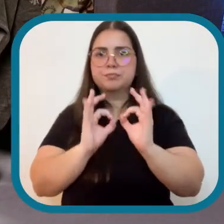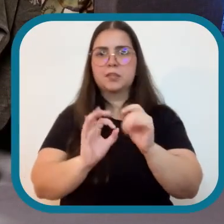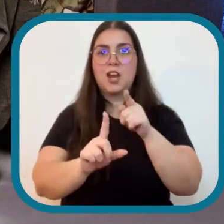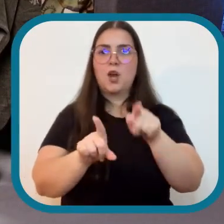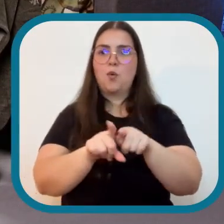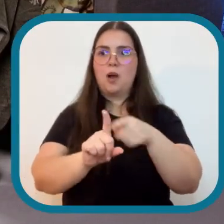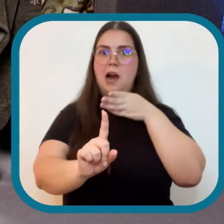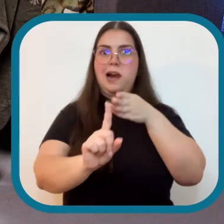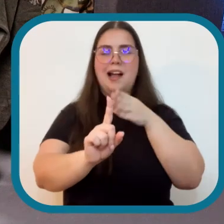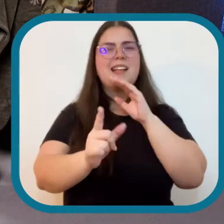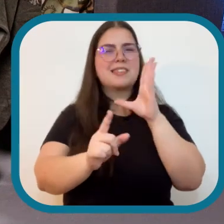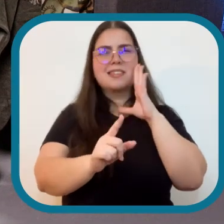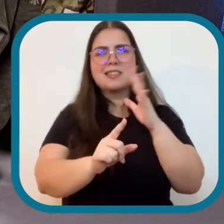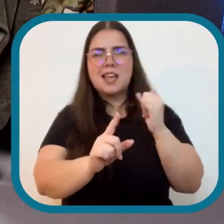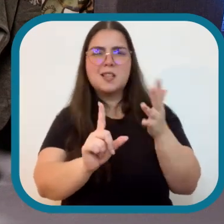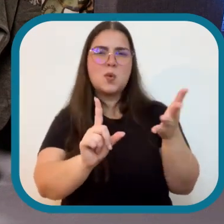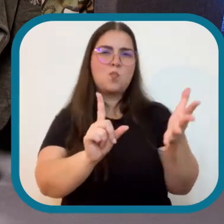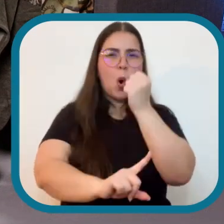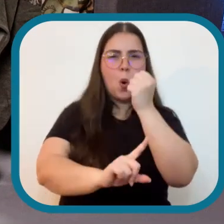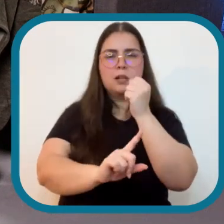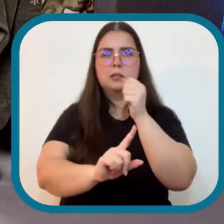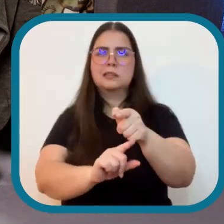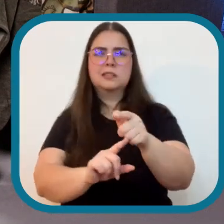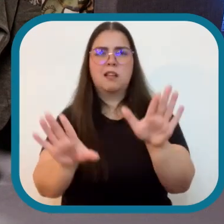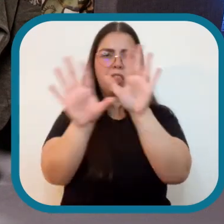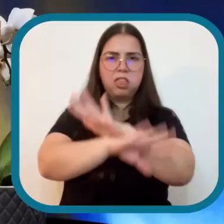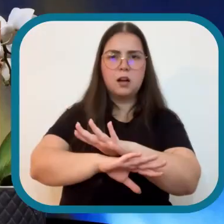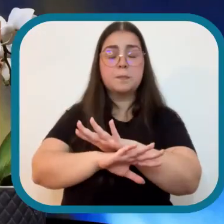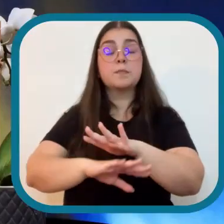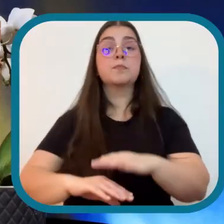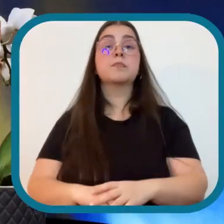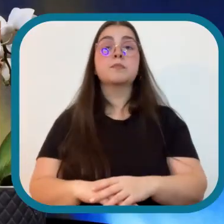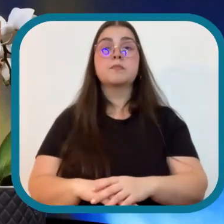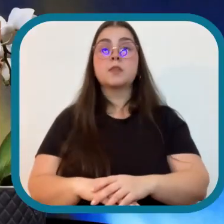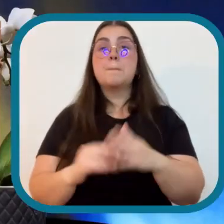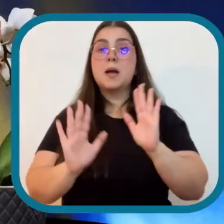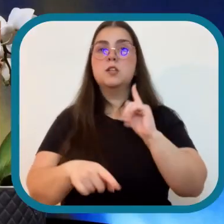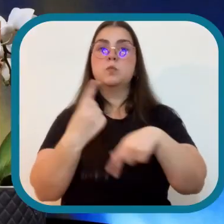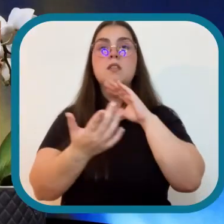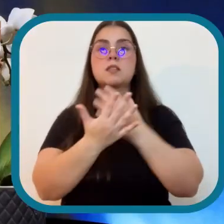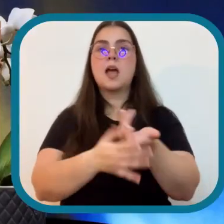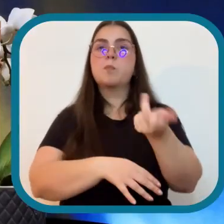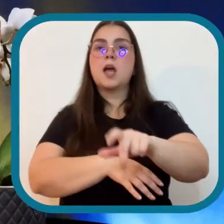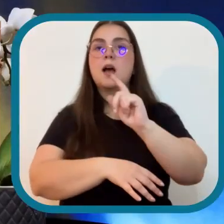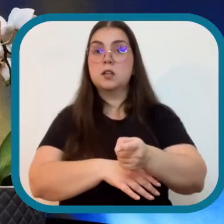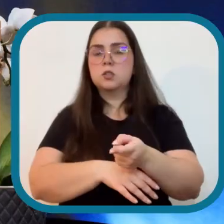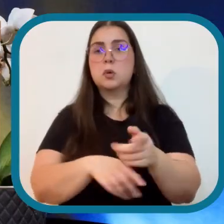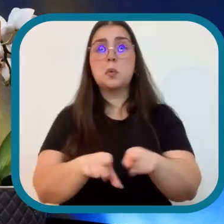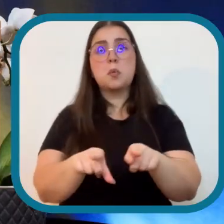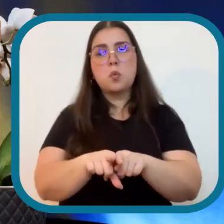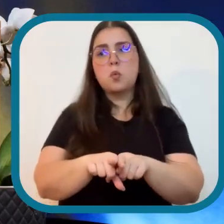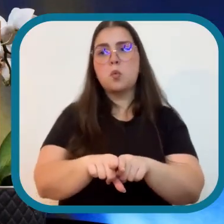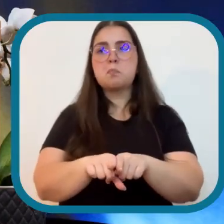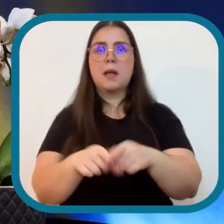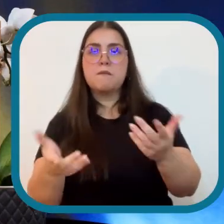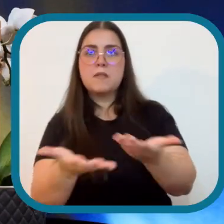com o alvo deste género de tecnologia, de geração de conteúdos novos, pronto, por isso. O que é que pode acontecer e deve acontecer? O chamado